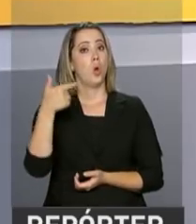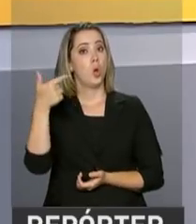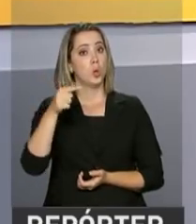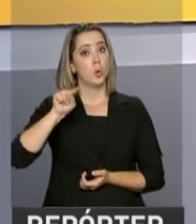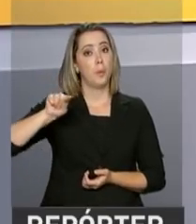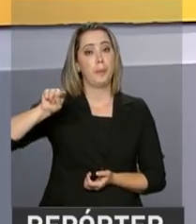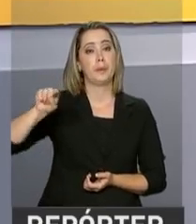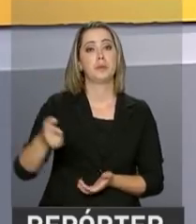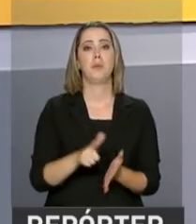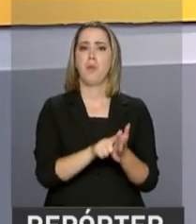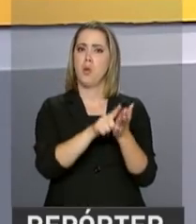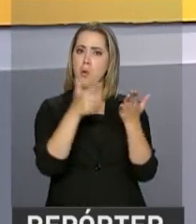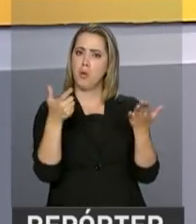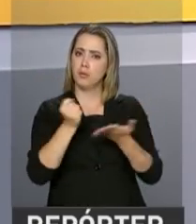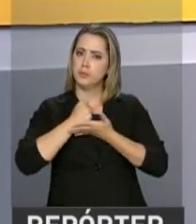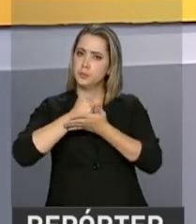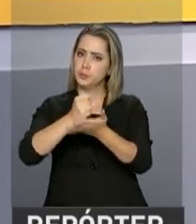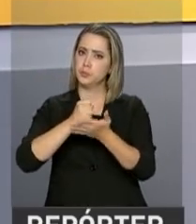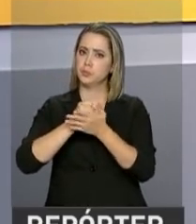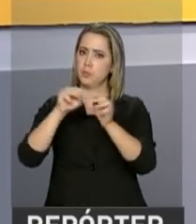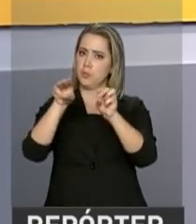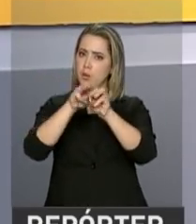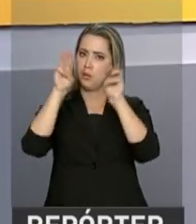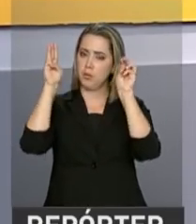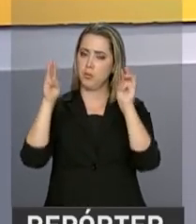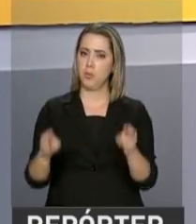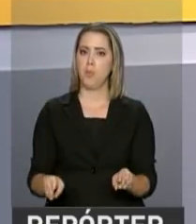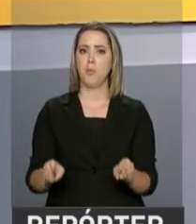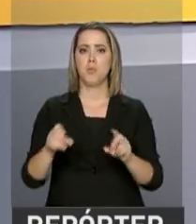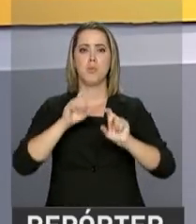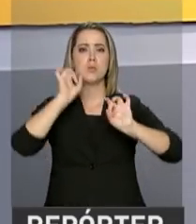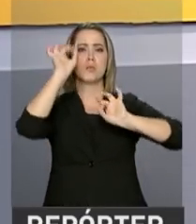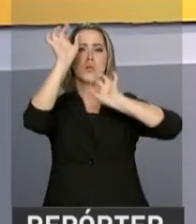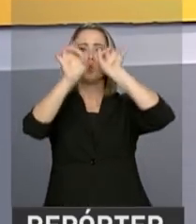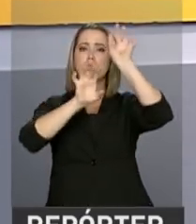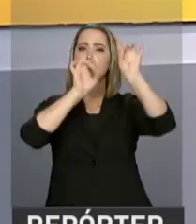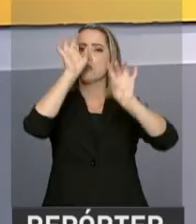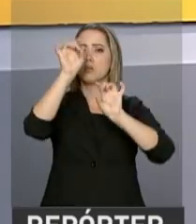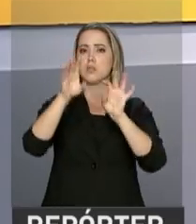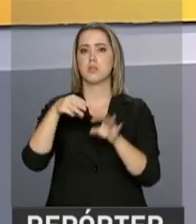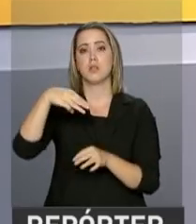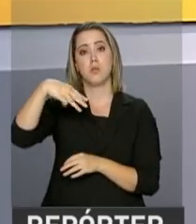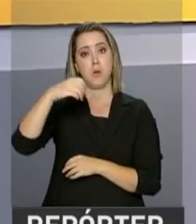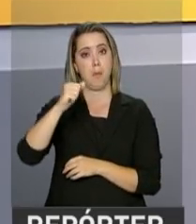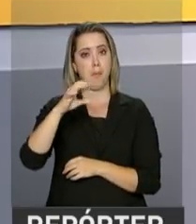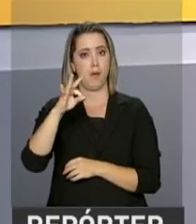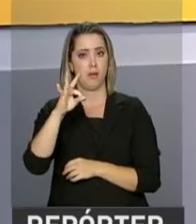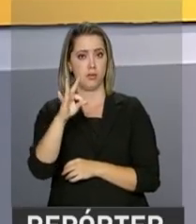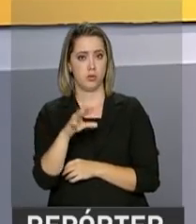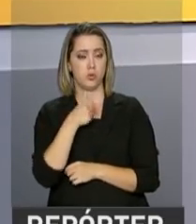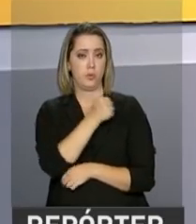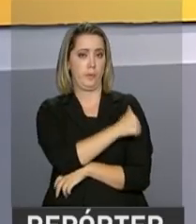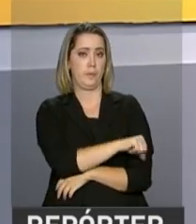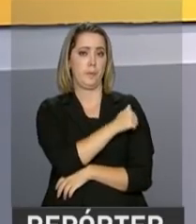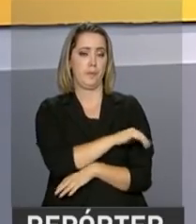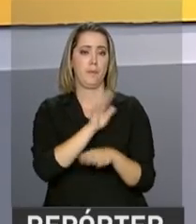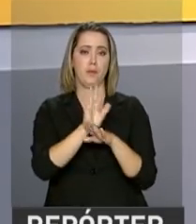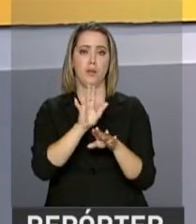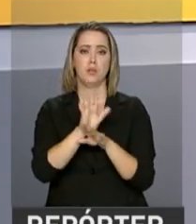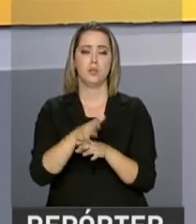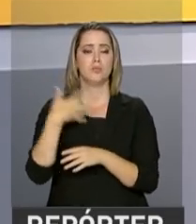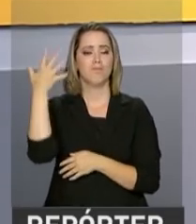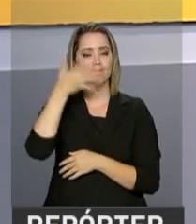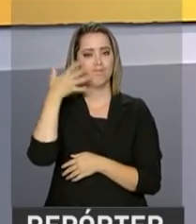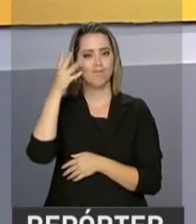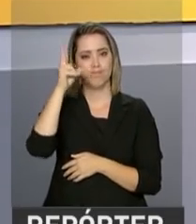colocados à disposição do público pelo museu de astronomia e ciências afins o mast do Rio de Janeiro ajuda a contar um pouquinho da